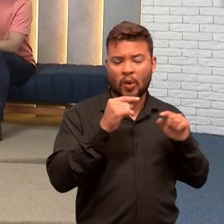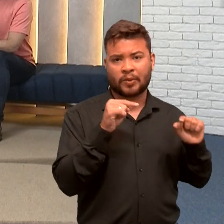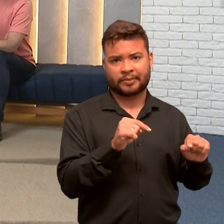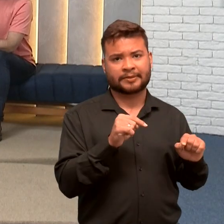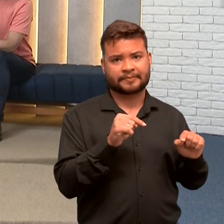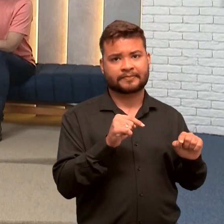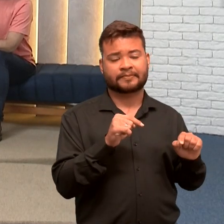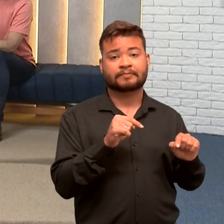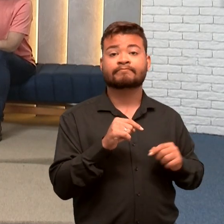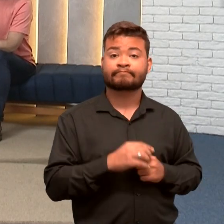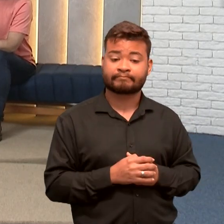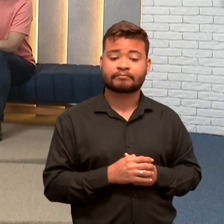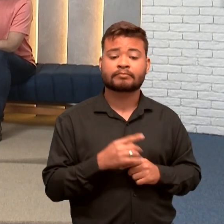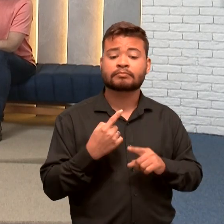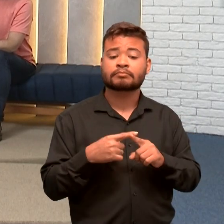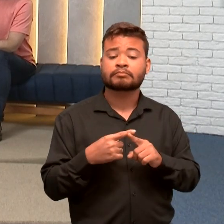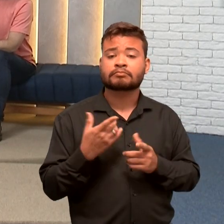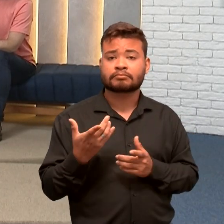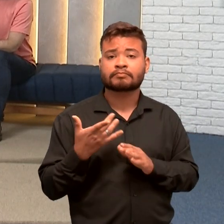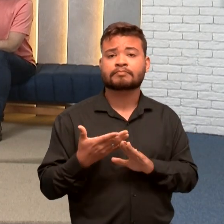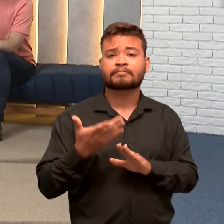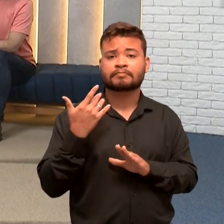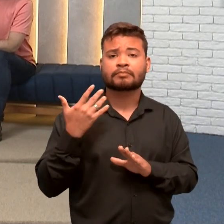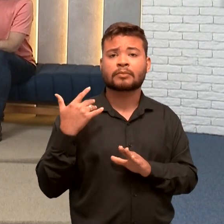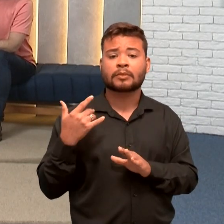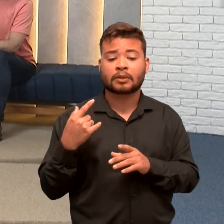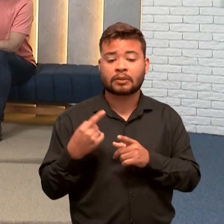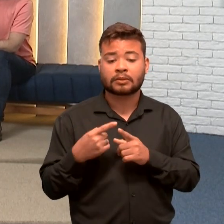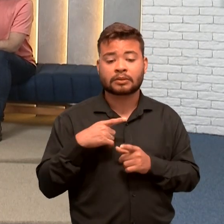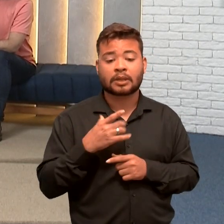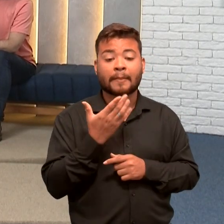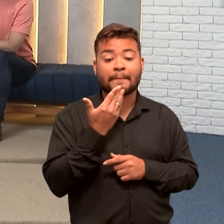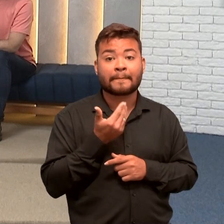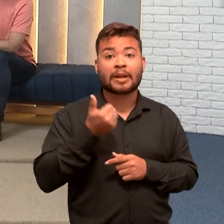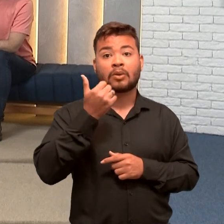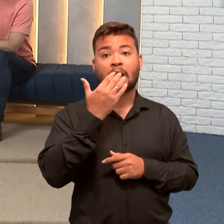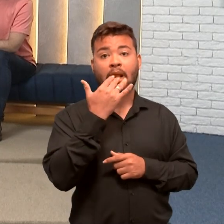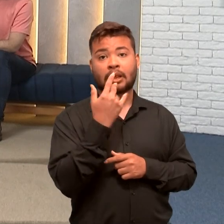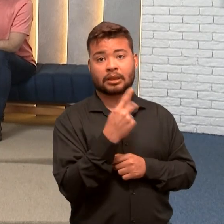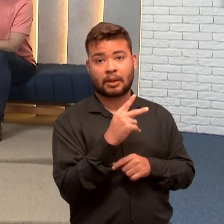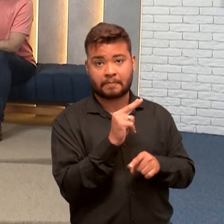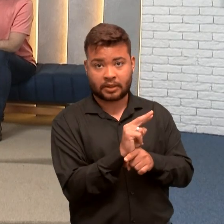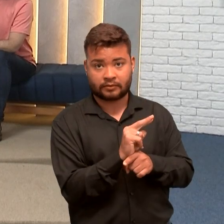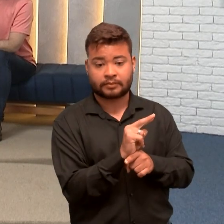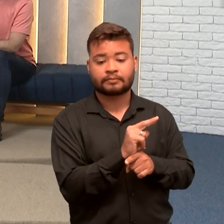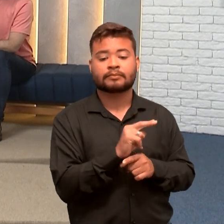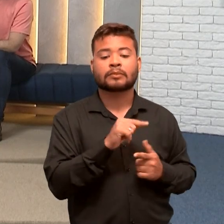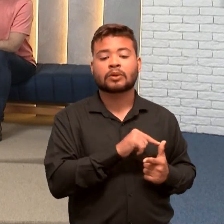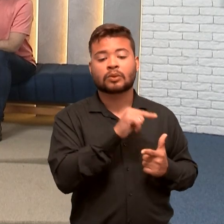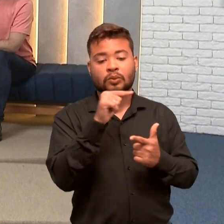primeira prerrogativa foi, na verdade, preservando o melhor alimento do animal. E depois é que